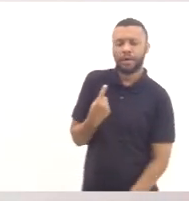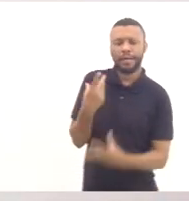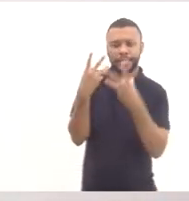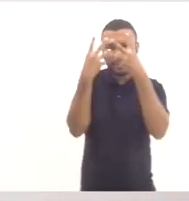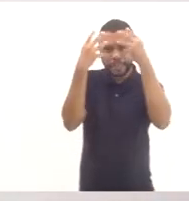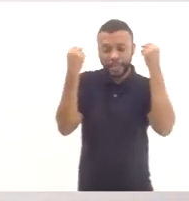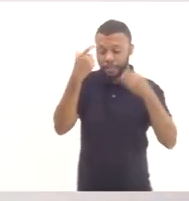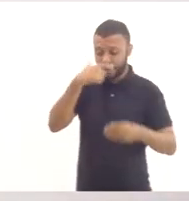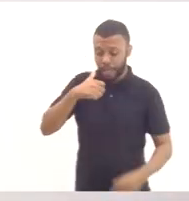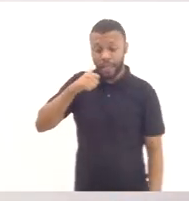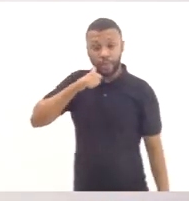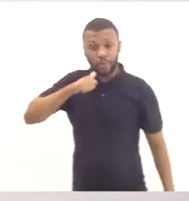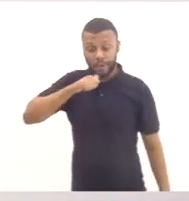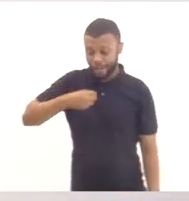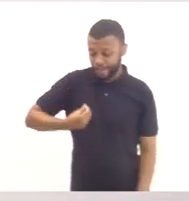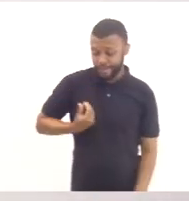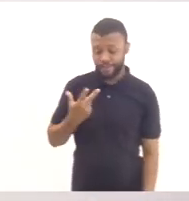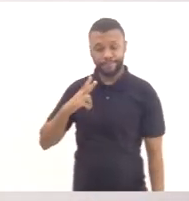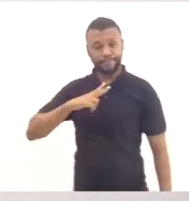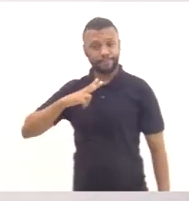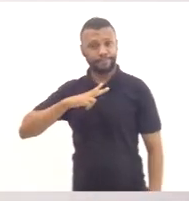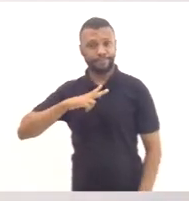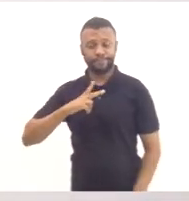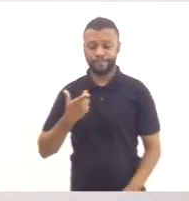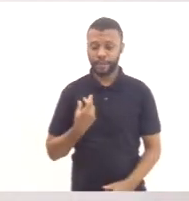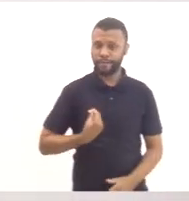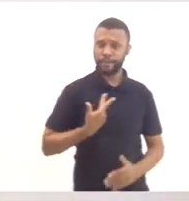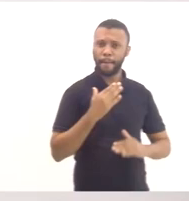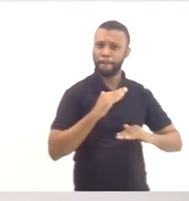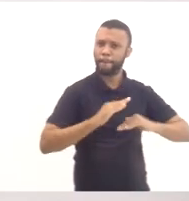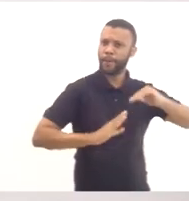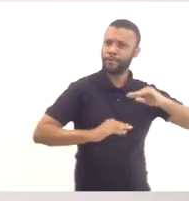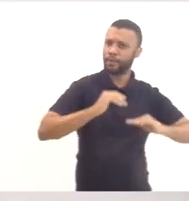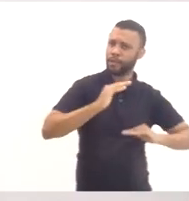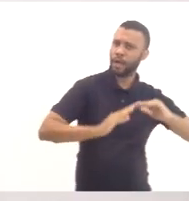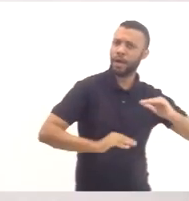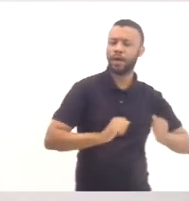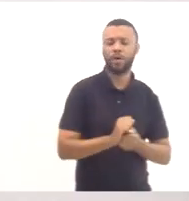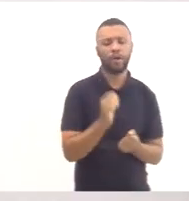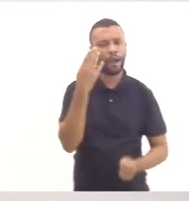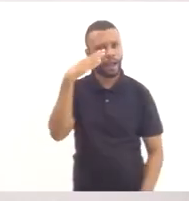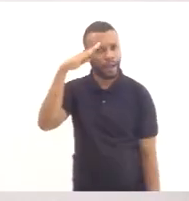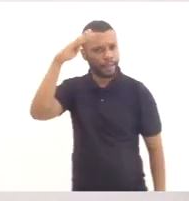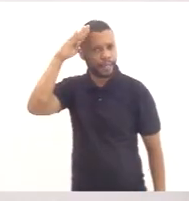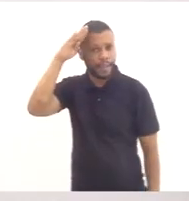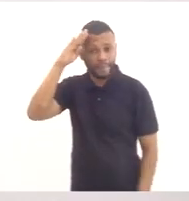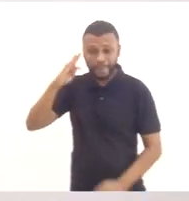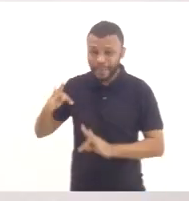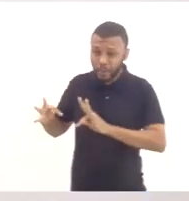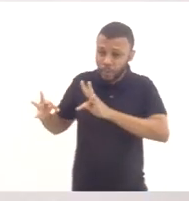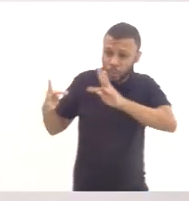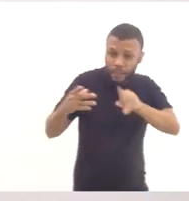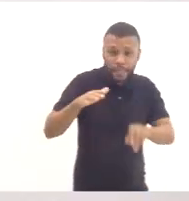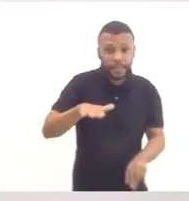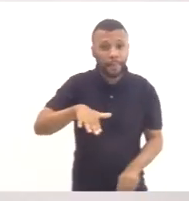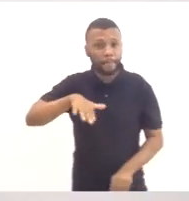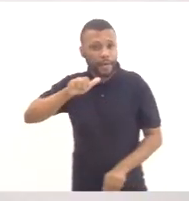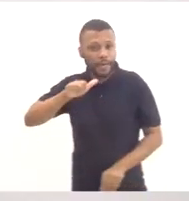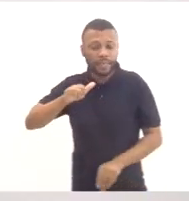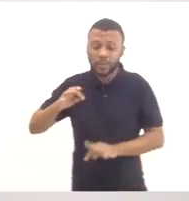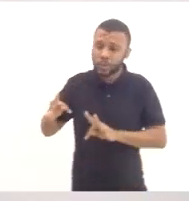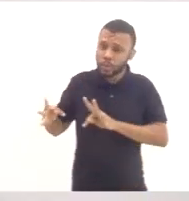ser mulher e da sua vida pessoal profissional e acadêmica Pois para todas essas Mães